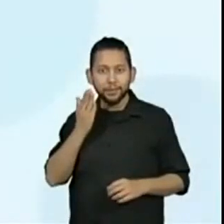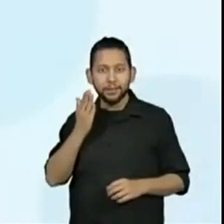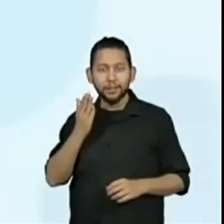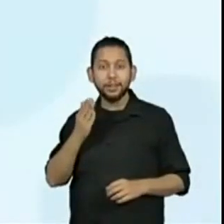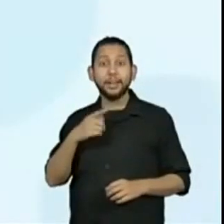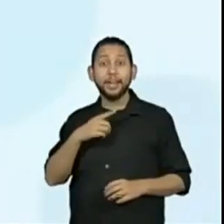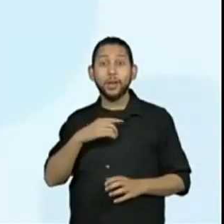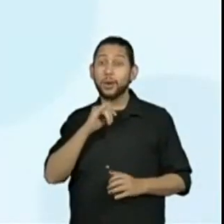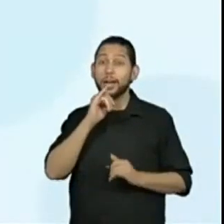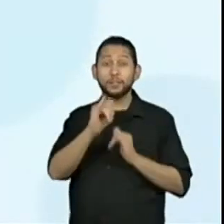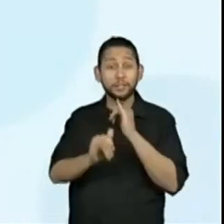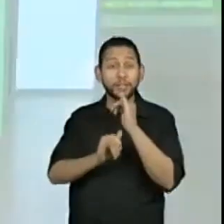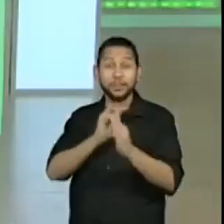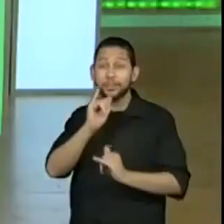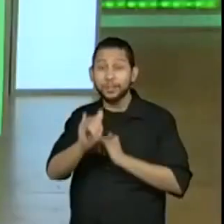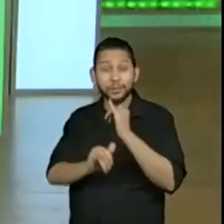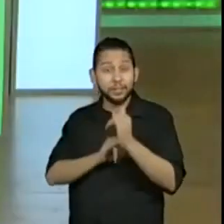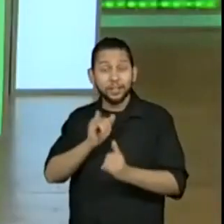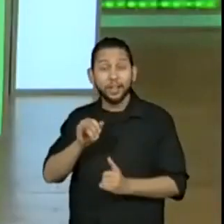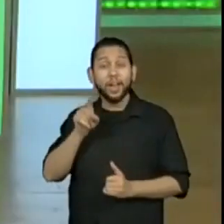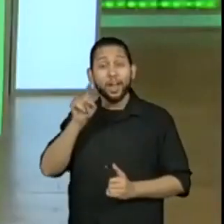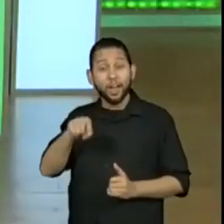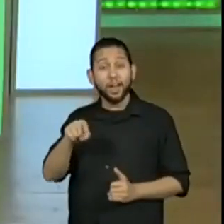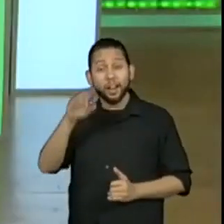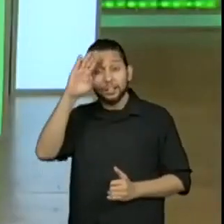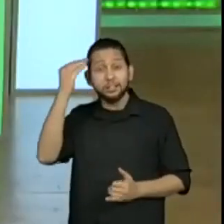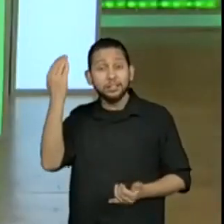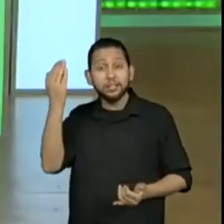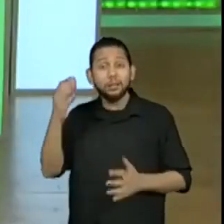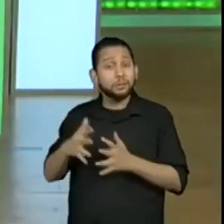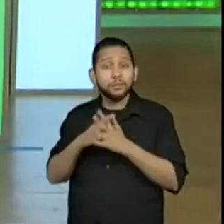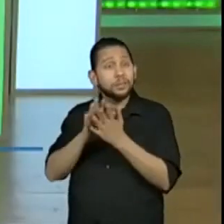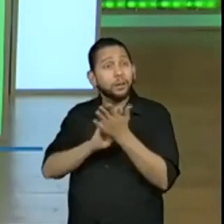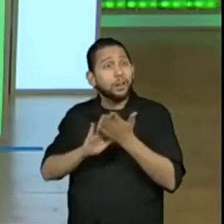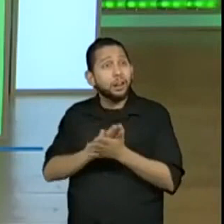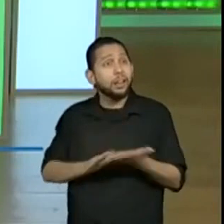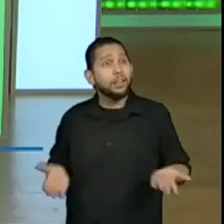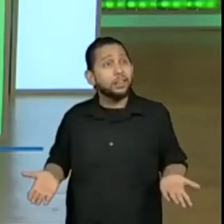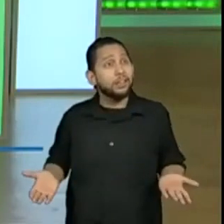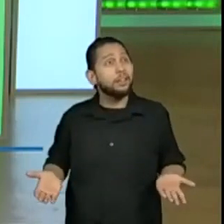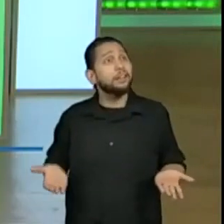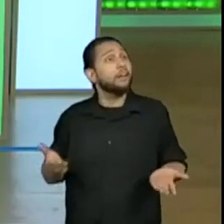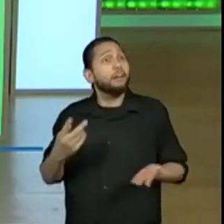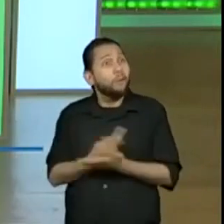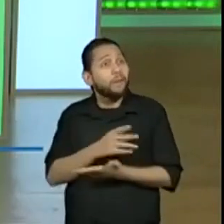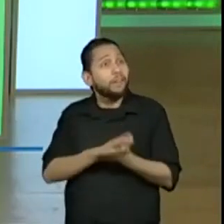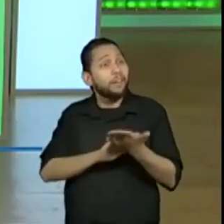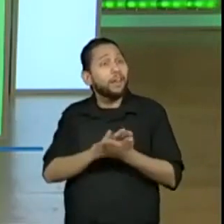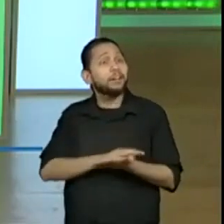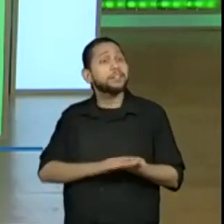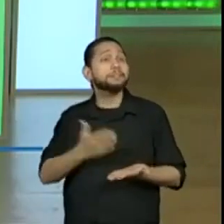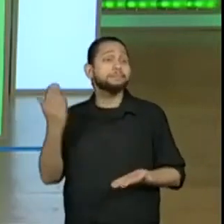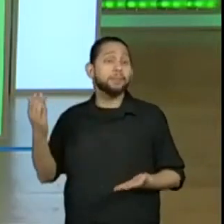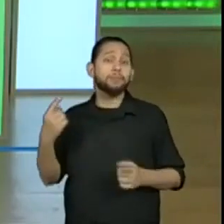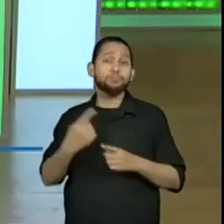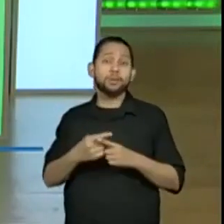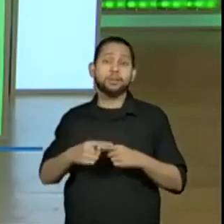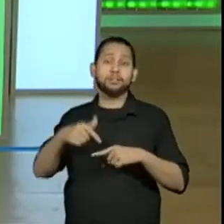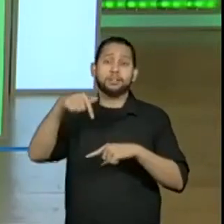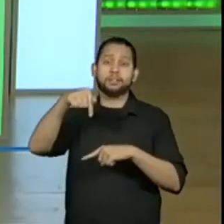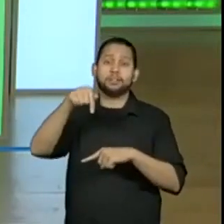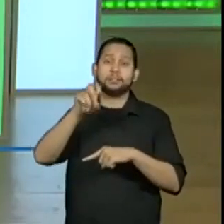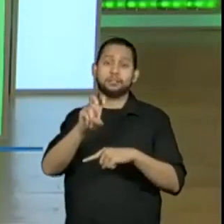falar um monte para o quê? Trollar a professora Regiane, ver se ela se confundia, se ela errava. É ruim. E se eu